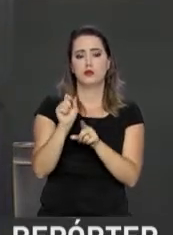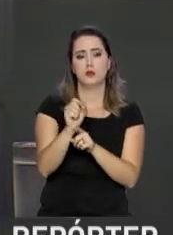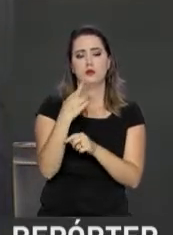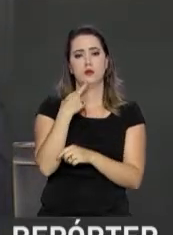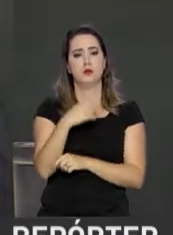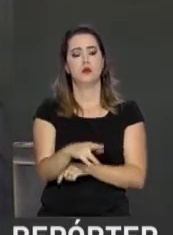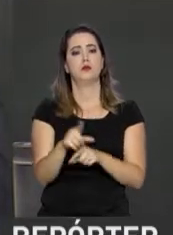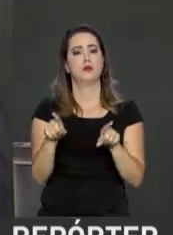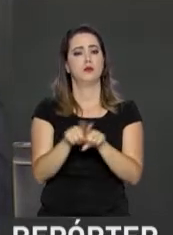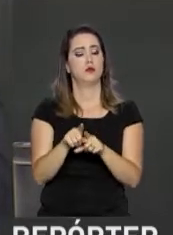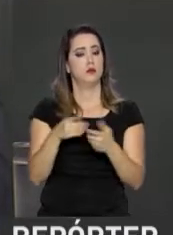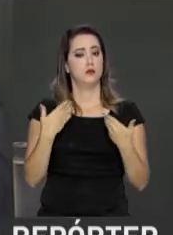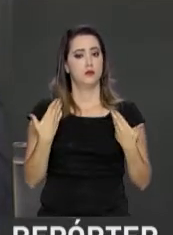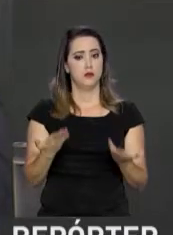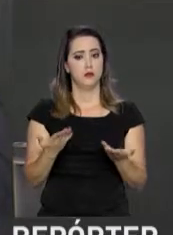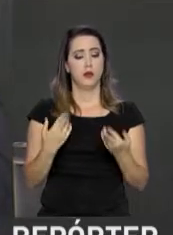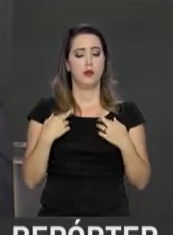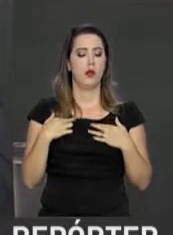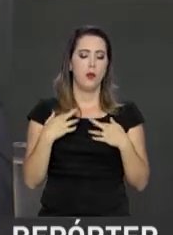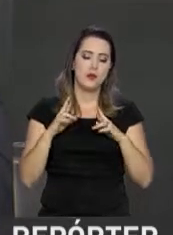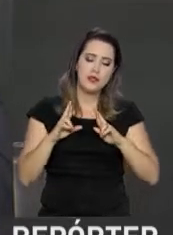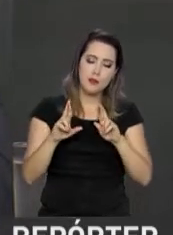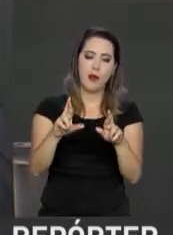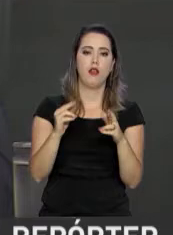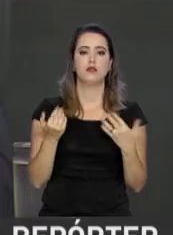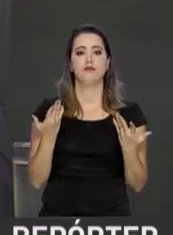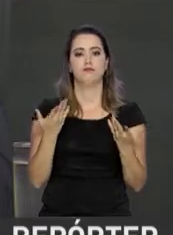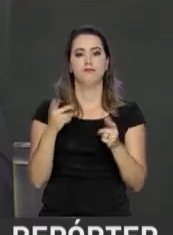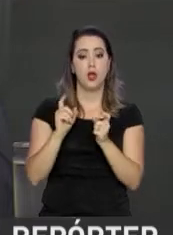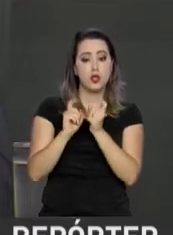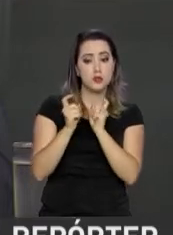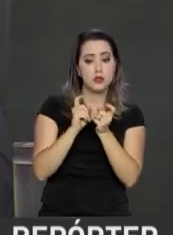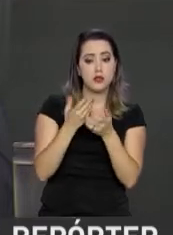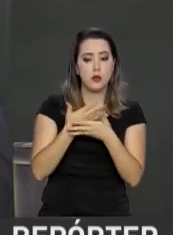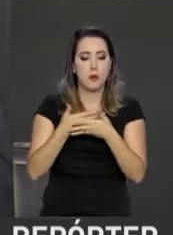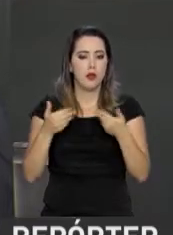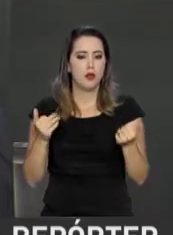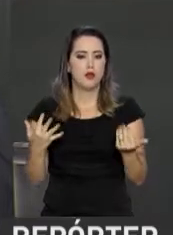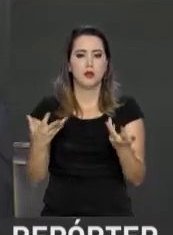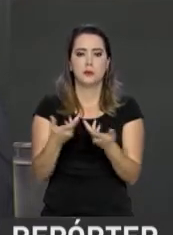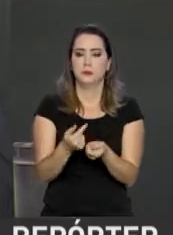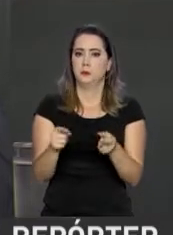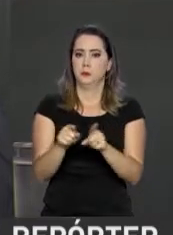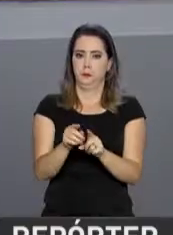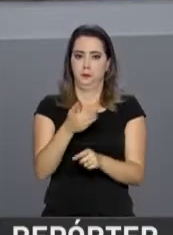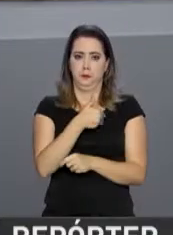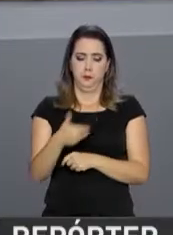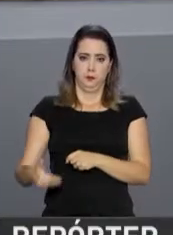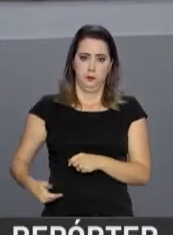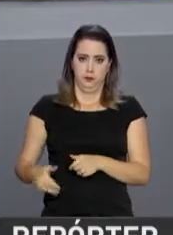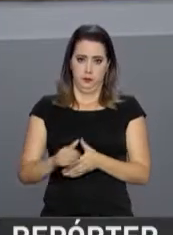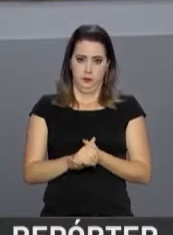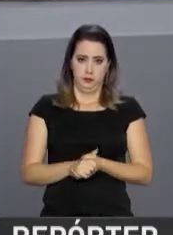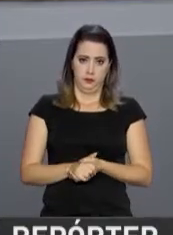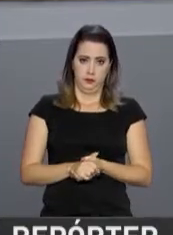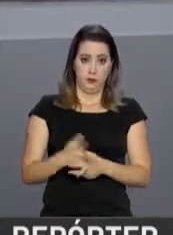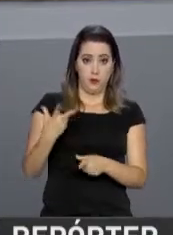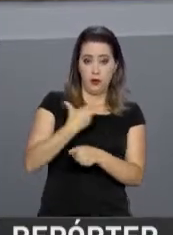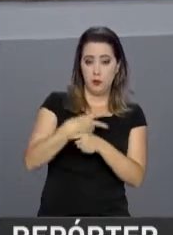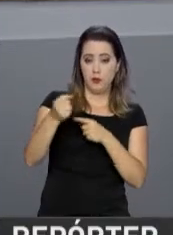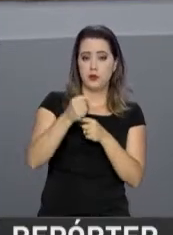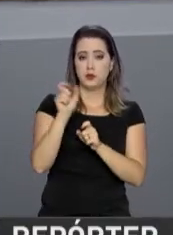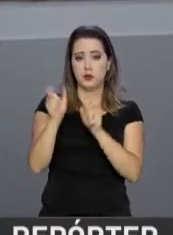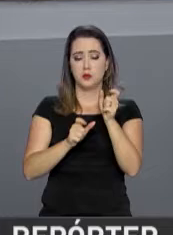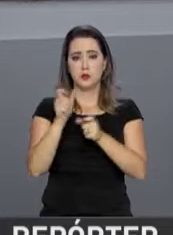resultado é incerto será uma gestão mais efetiva da aplicação dos recursos públicos uma vitória